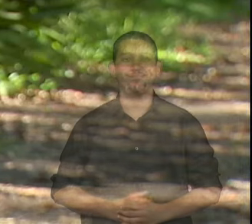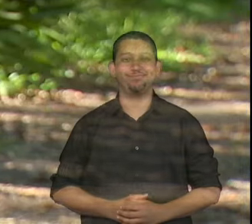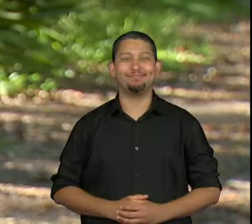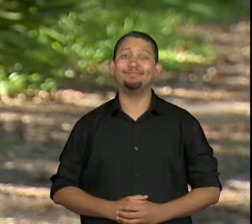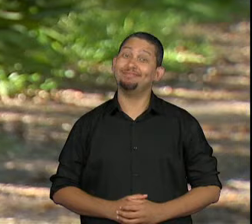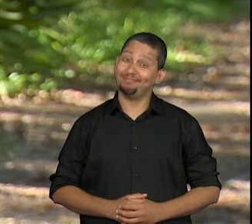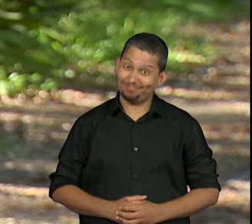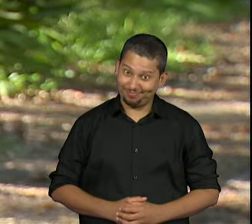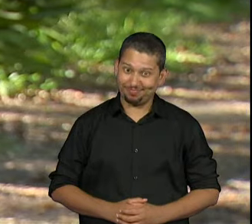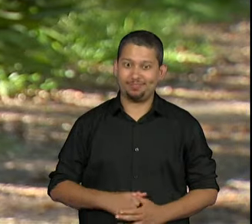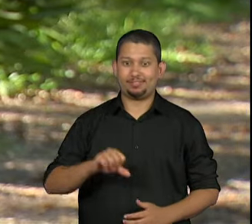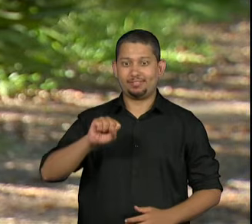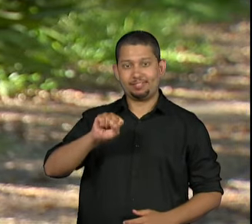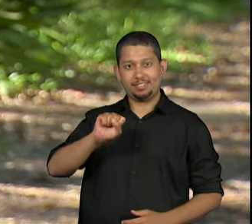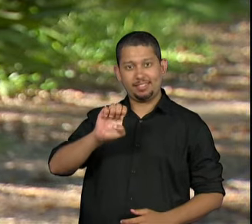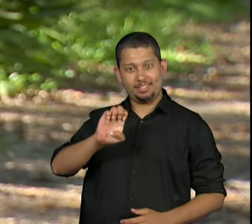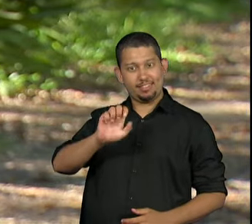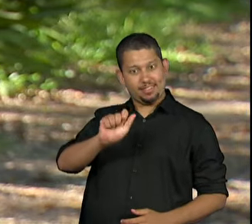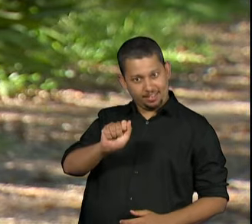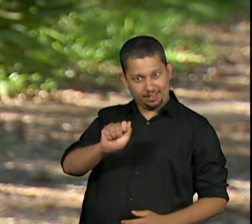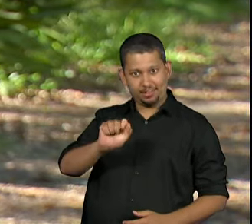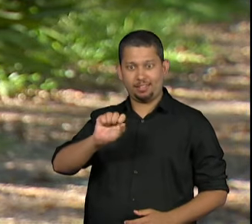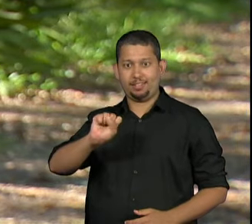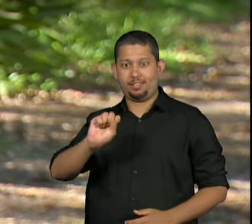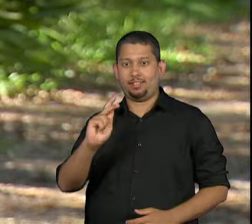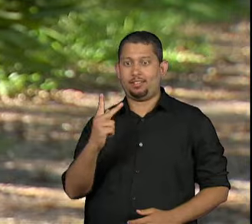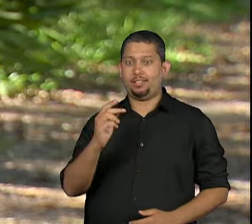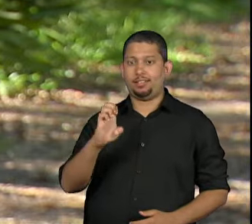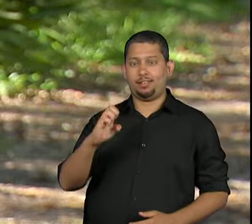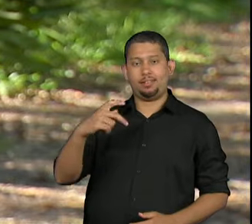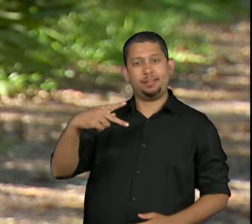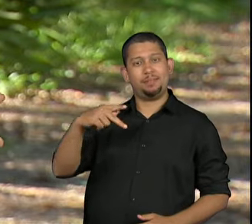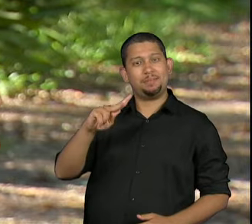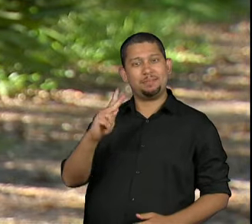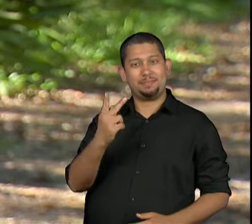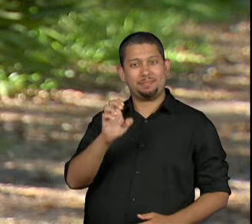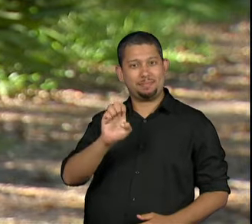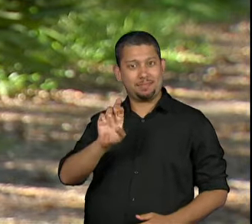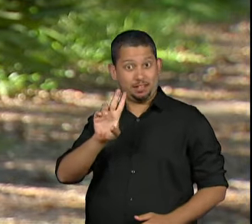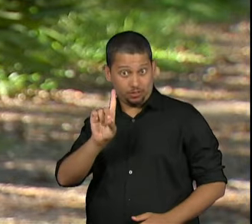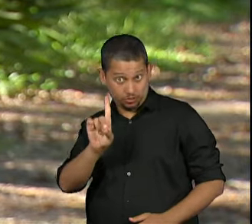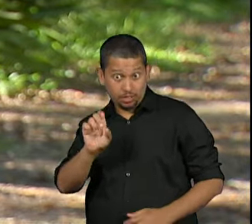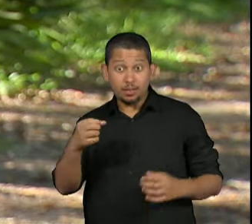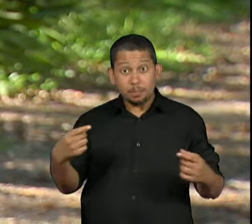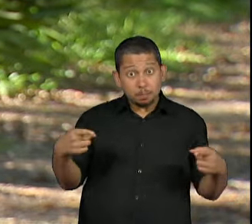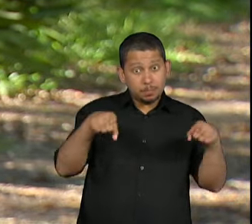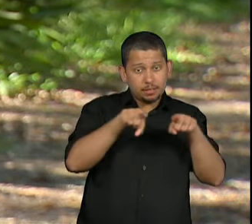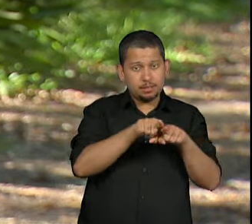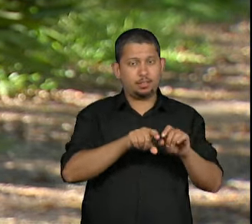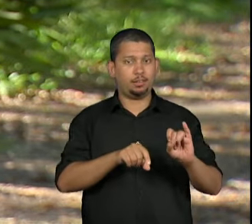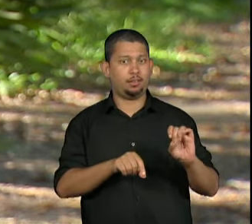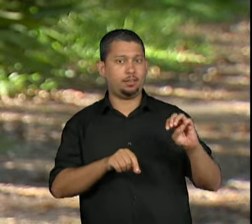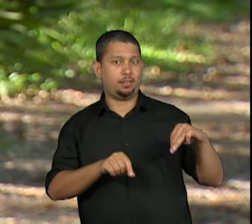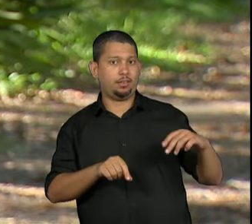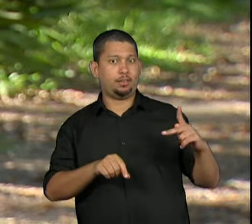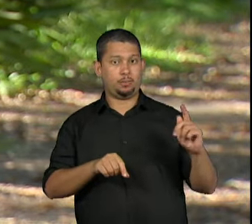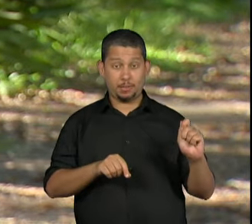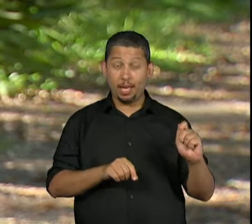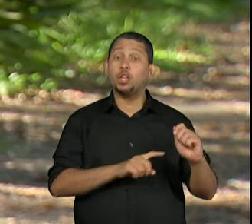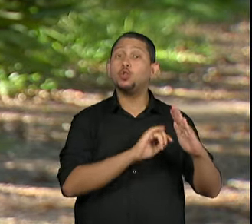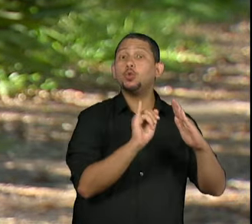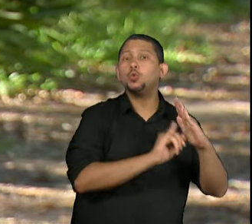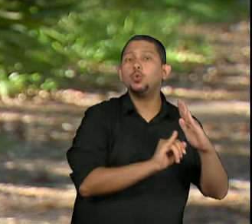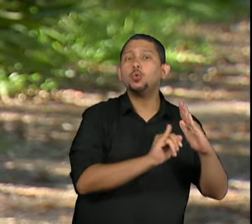A Sea Shepherd, ONG internacional de conservação marinha, em parceria com o INPA, Instituto Nacional de Pesquisas